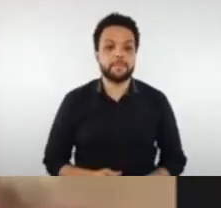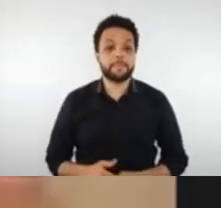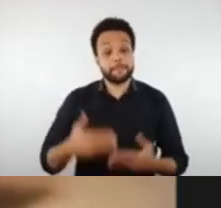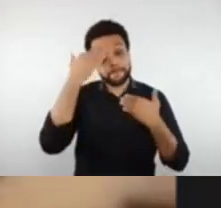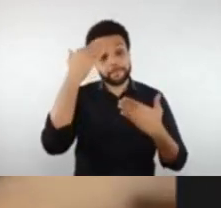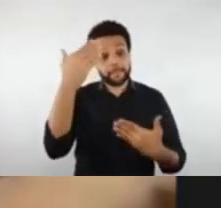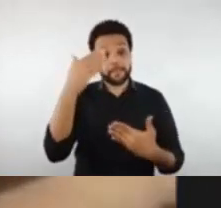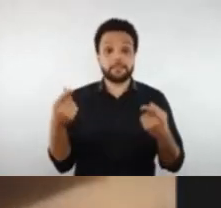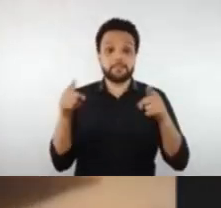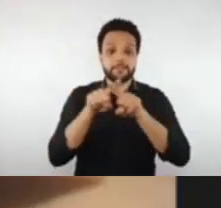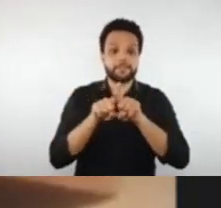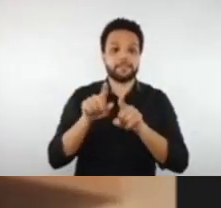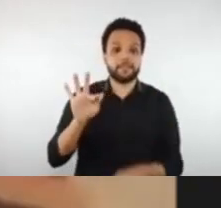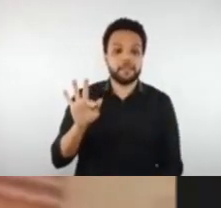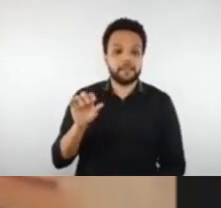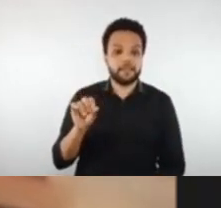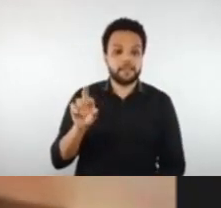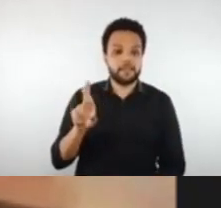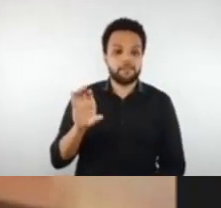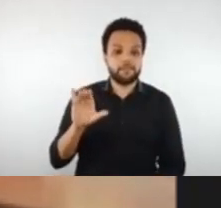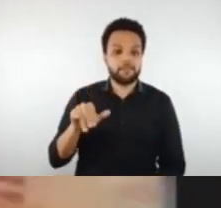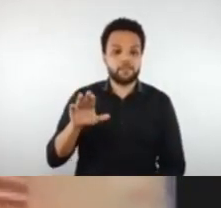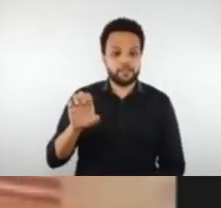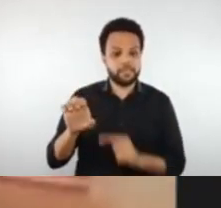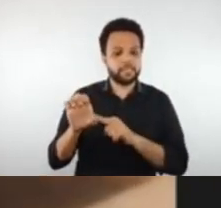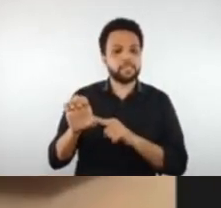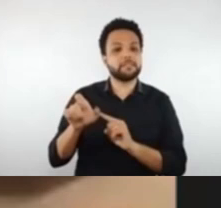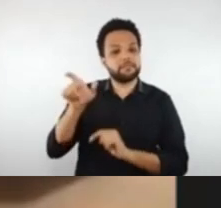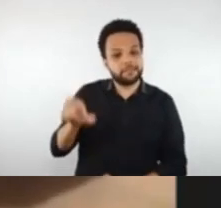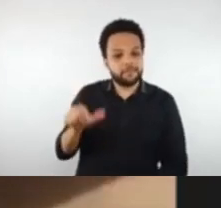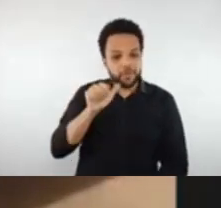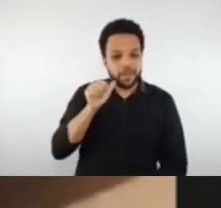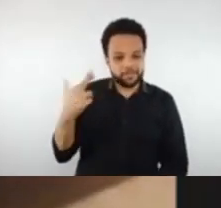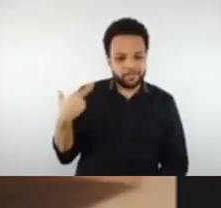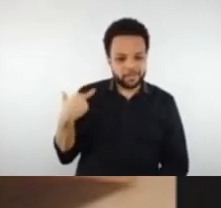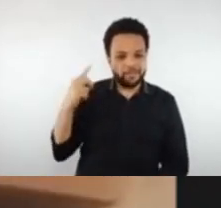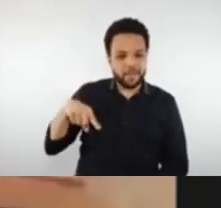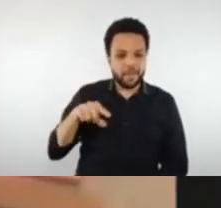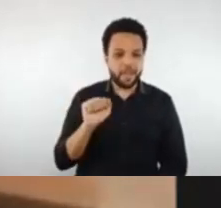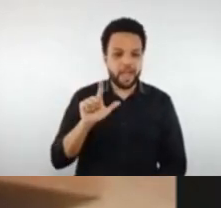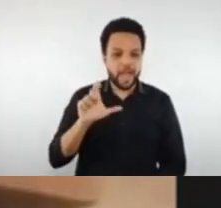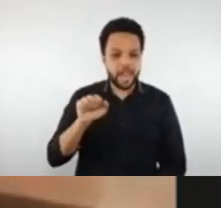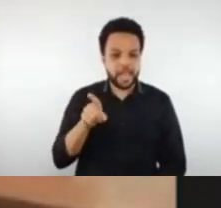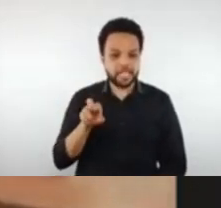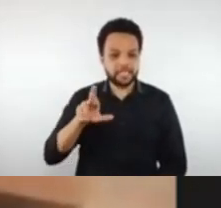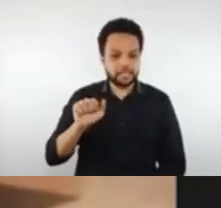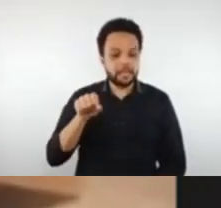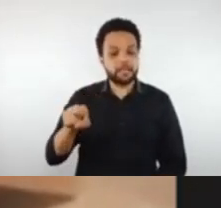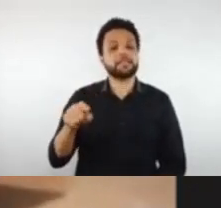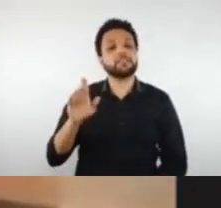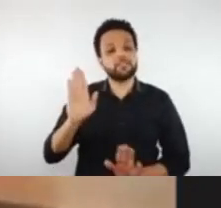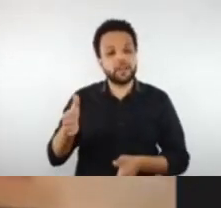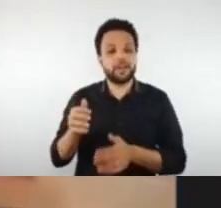Obrigado pela parceria com a do FORCINE, com a Alessandra, é uma companheira já de uma longa